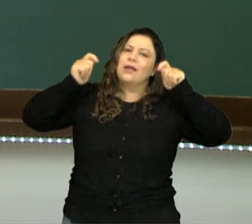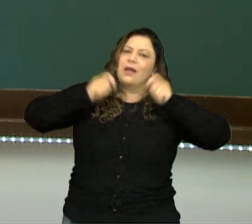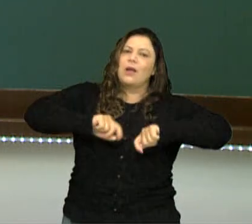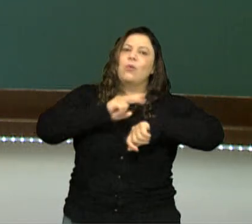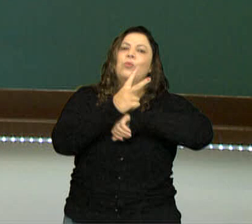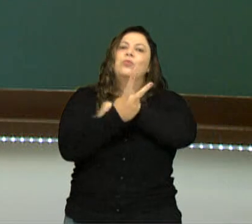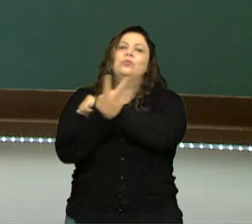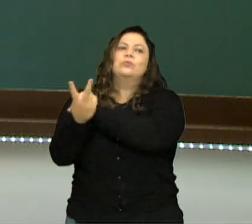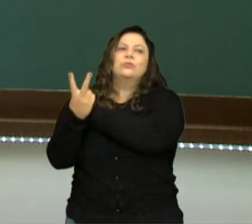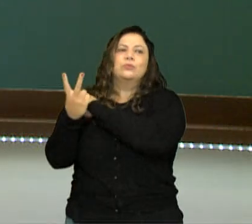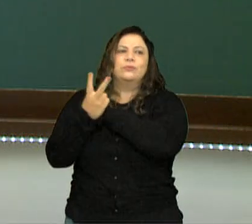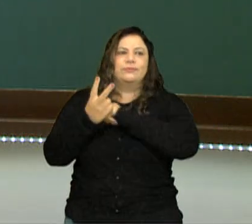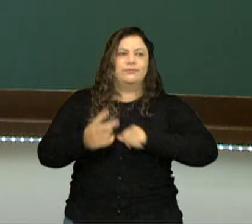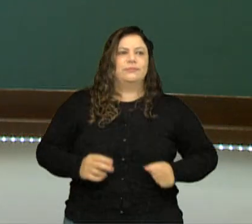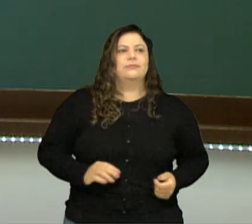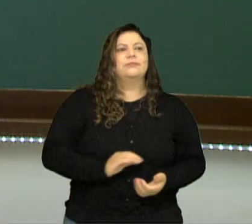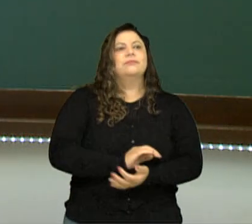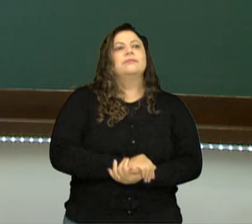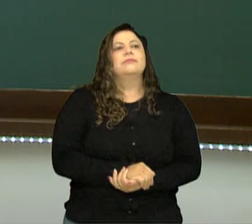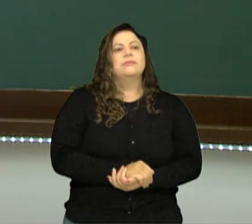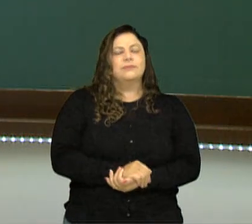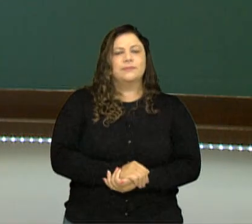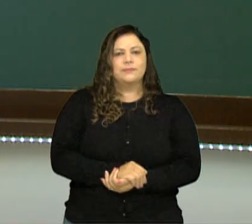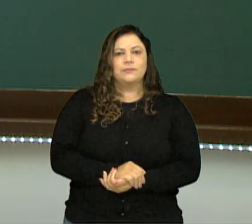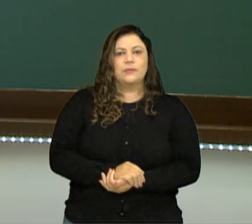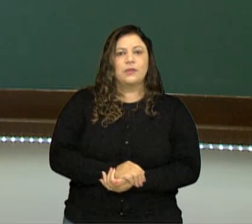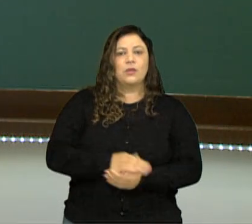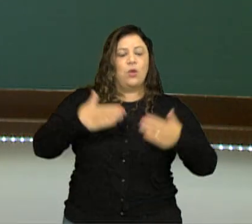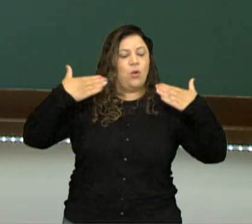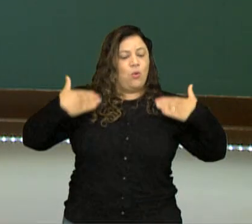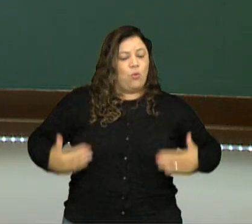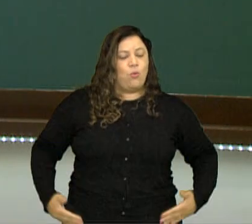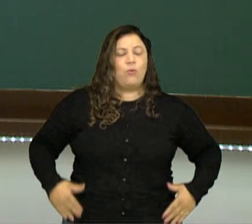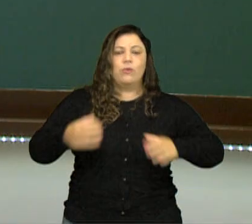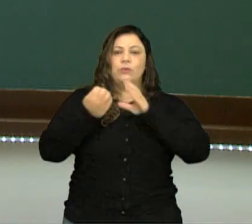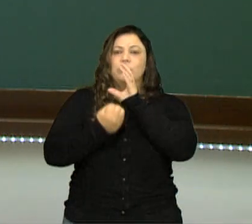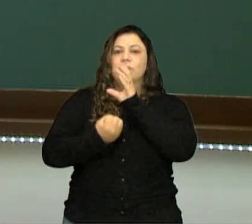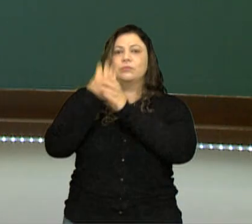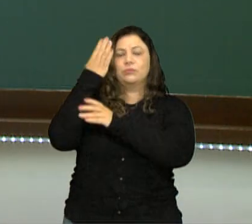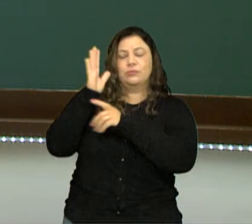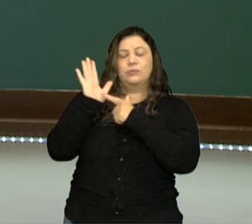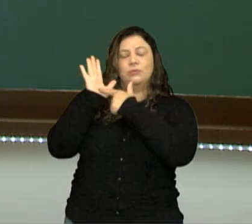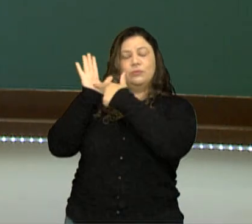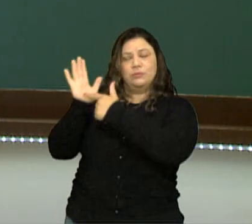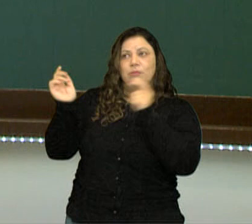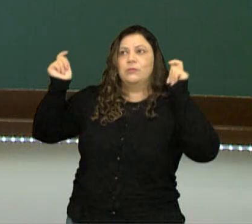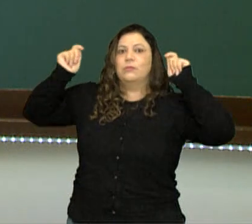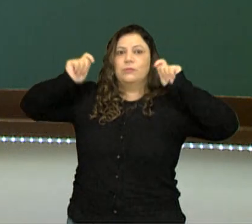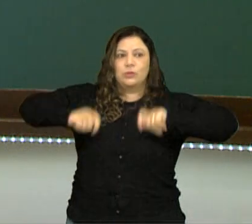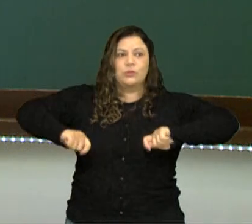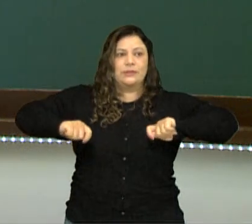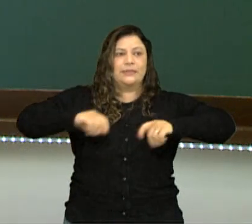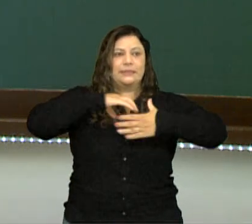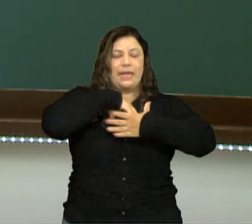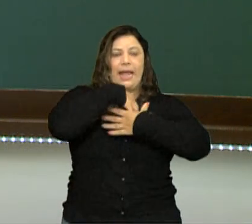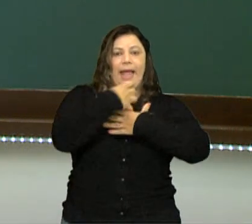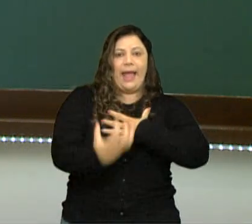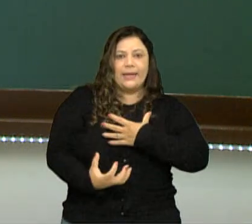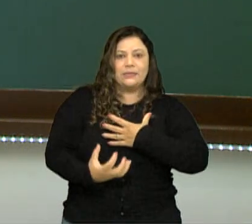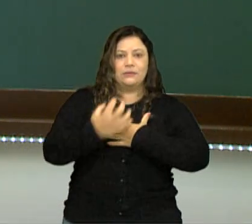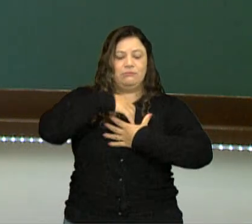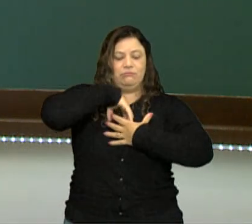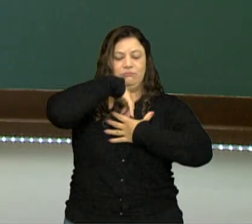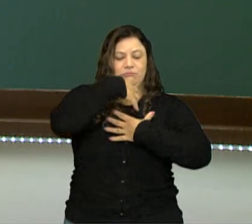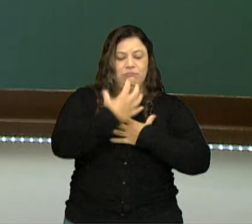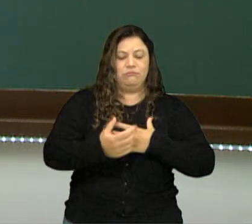autopreservação, certo? Então, o corpo apareceria aqui como a potência de agir, que nos leva